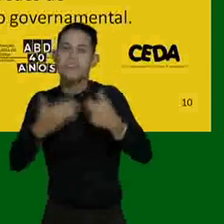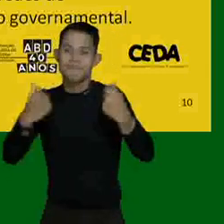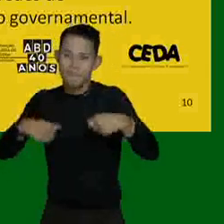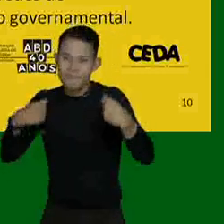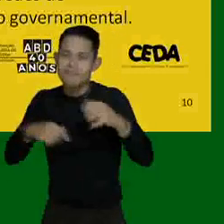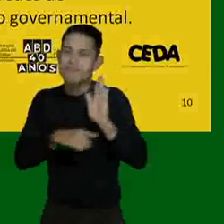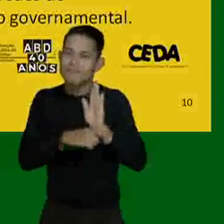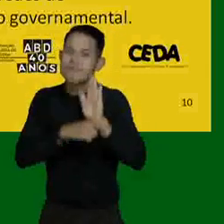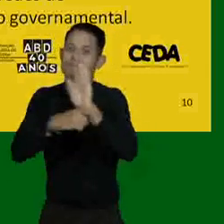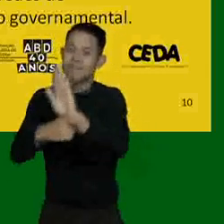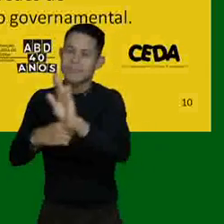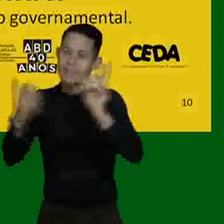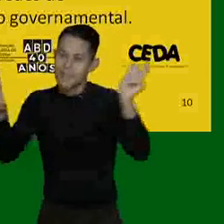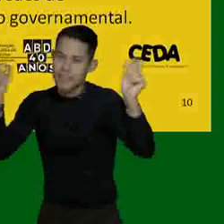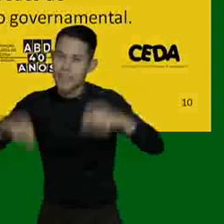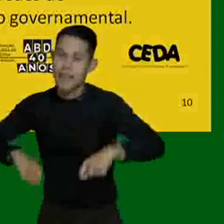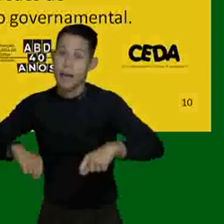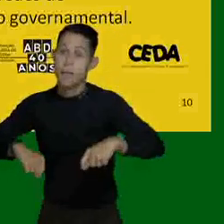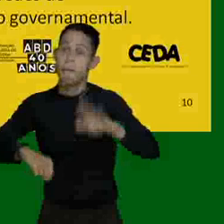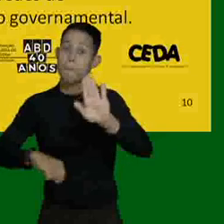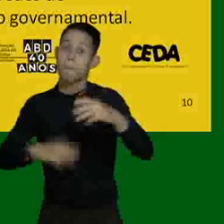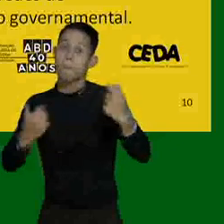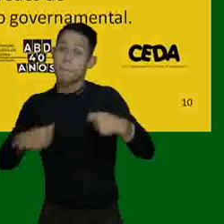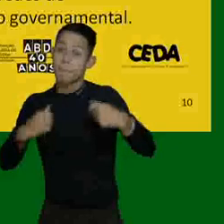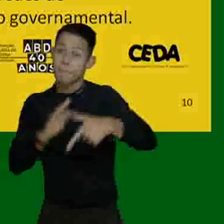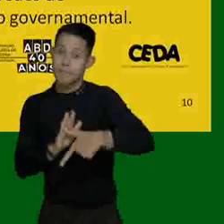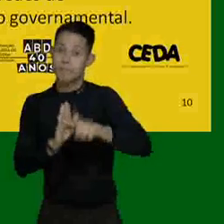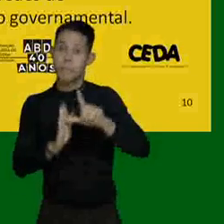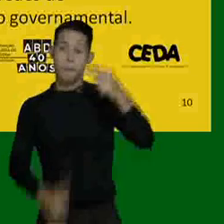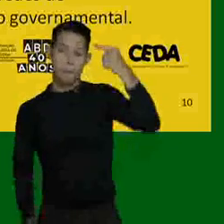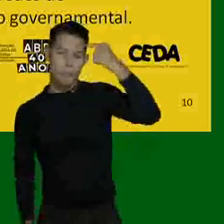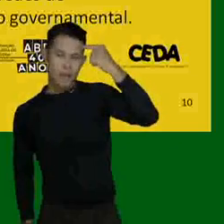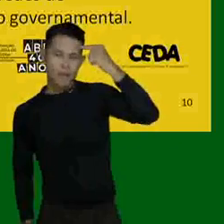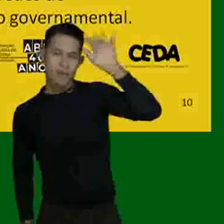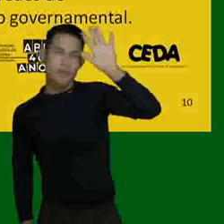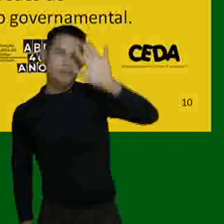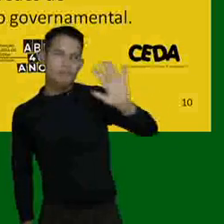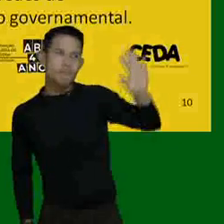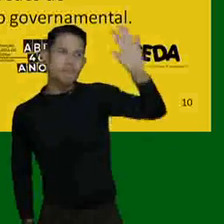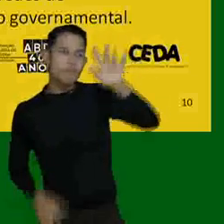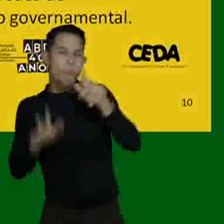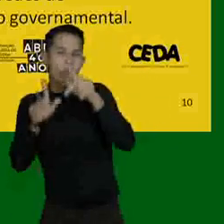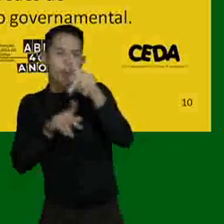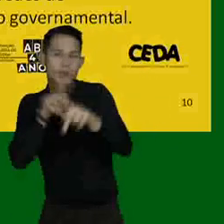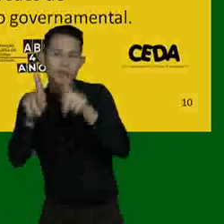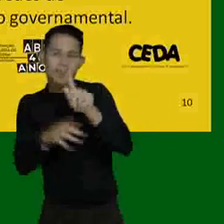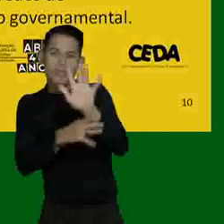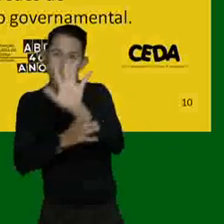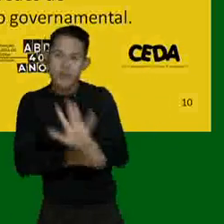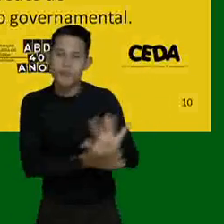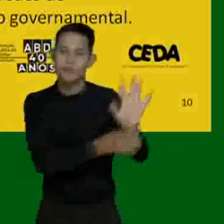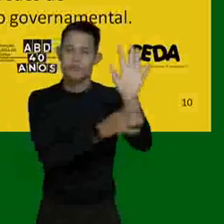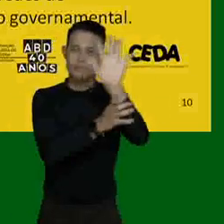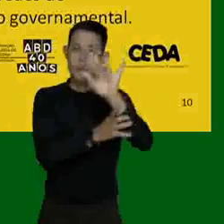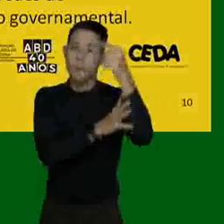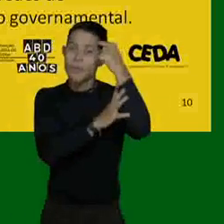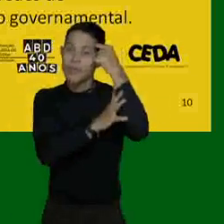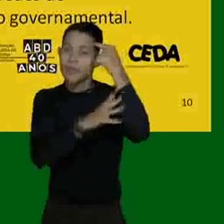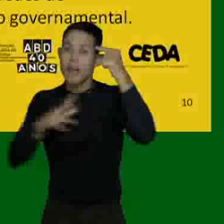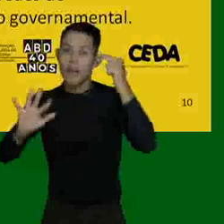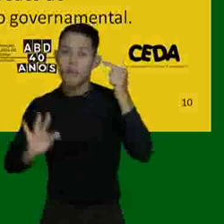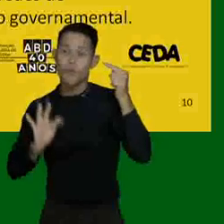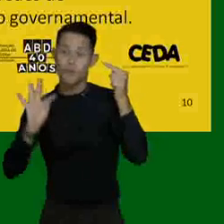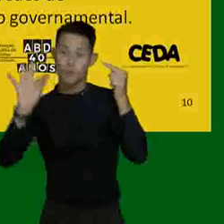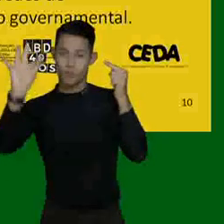como fazer é só a gente pensar na população como um todo pensar no futuro porque essa pessoa pode